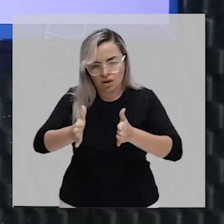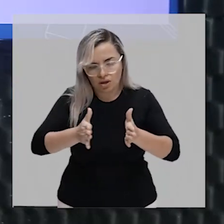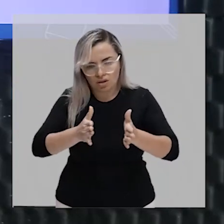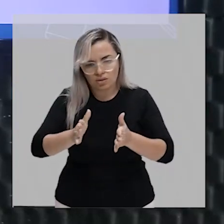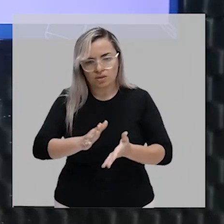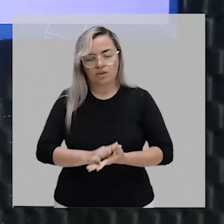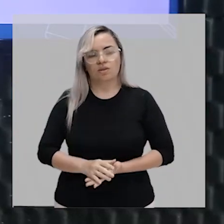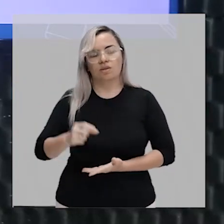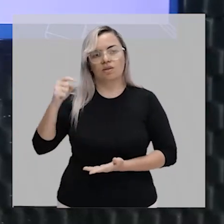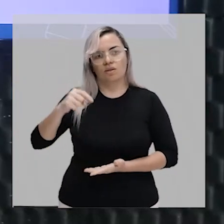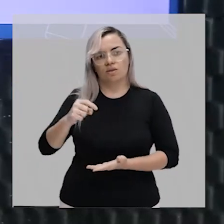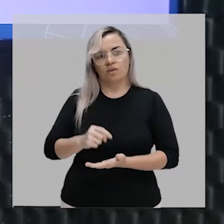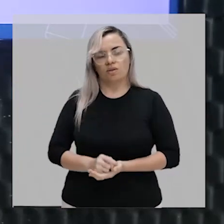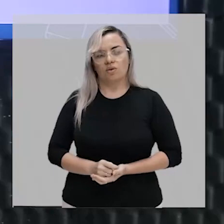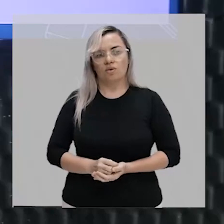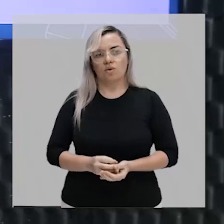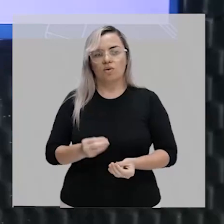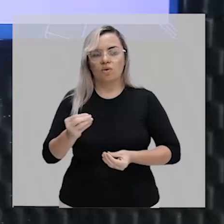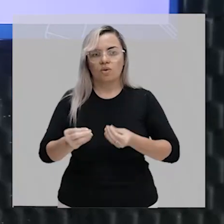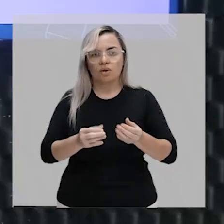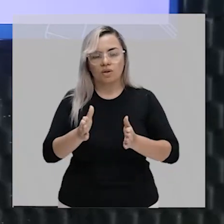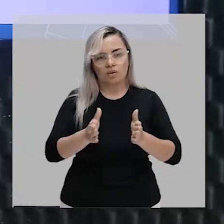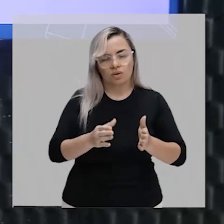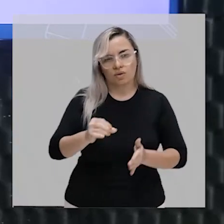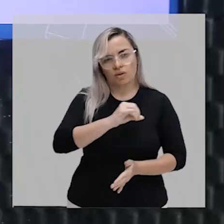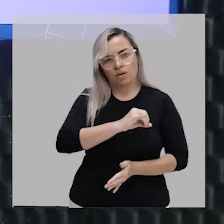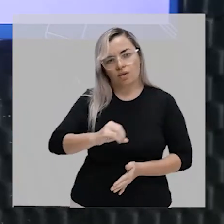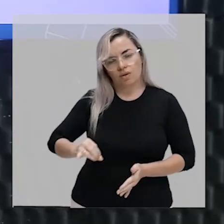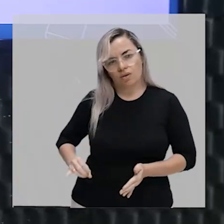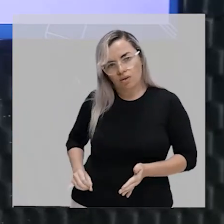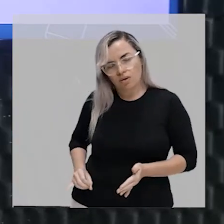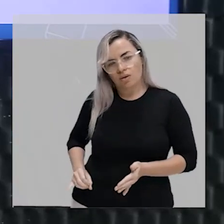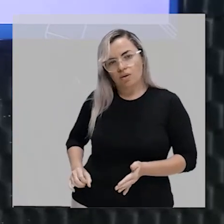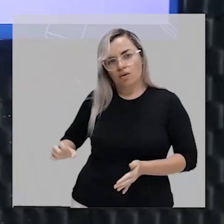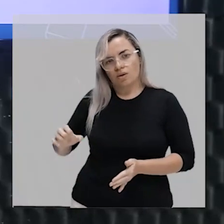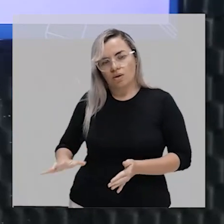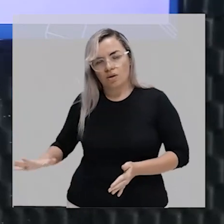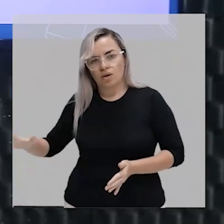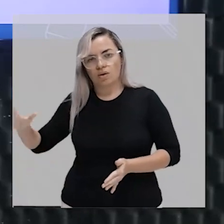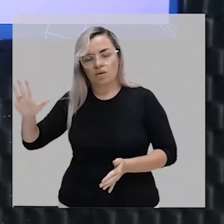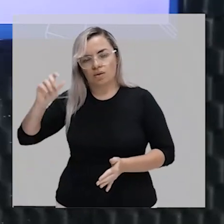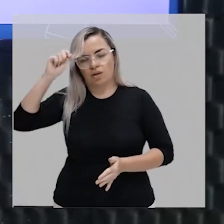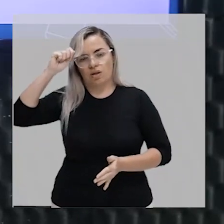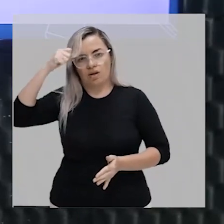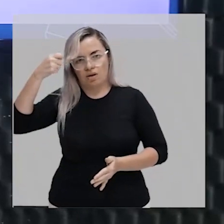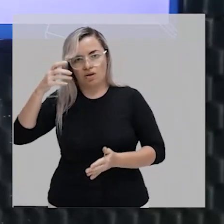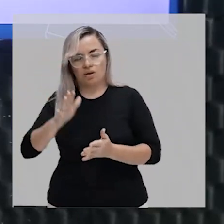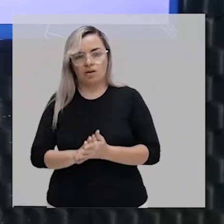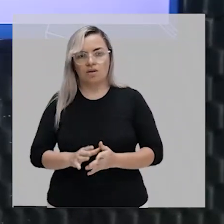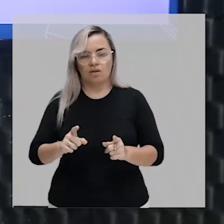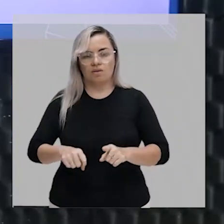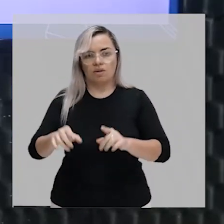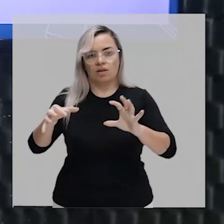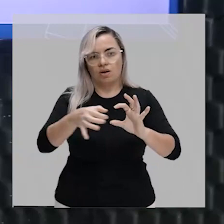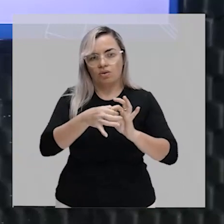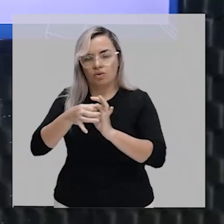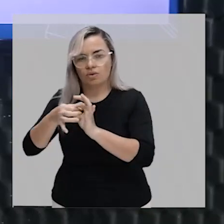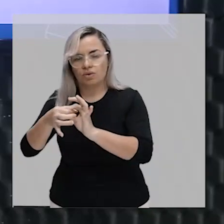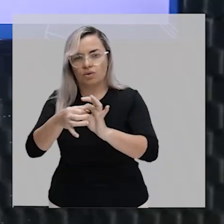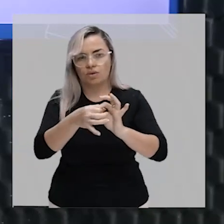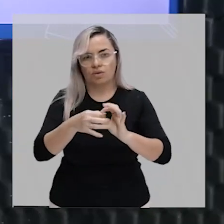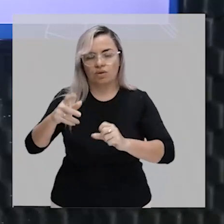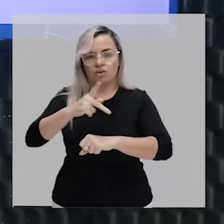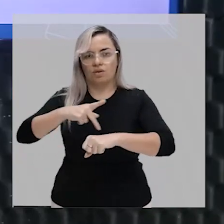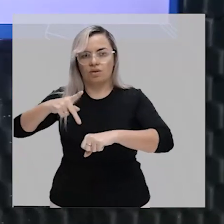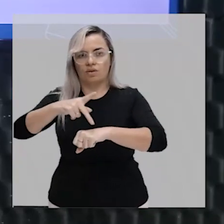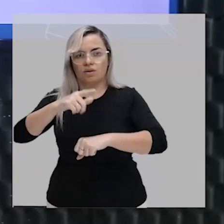seja, entre o imperialismo europeu na África, a unificação de países como a Alemanha e a Primeira